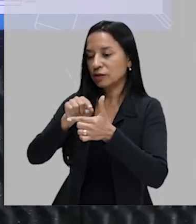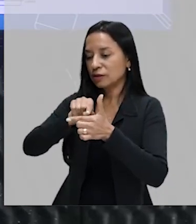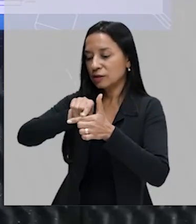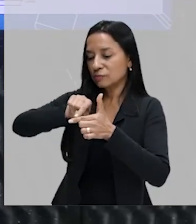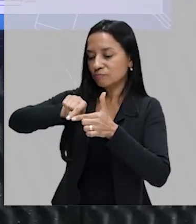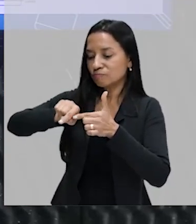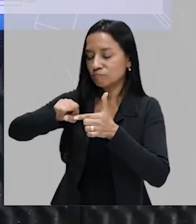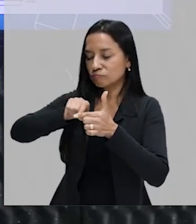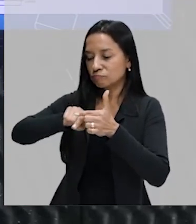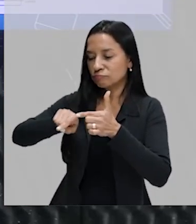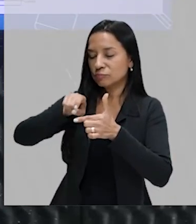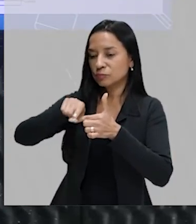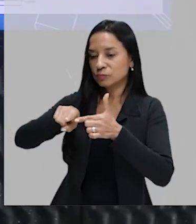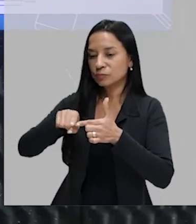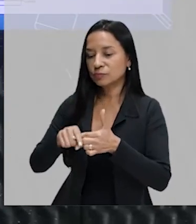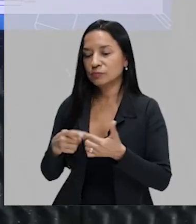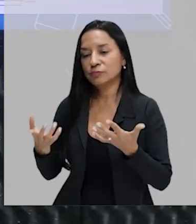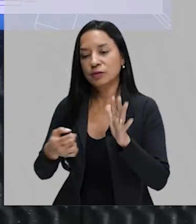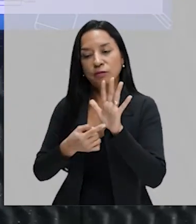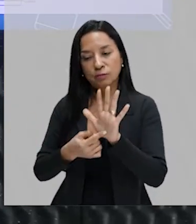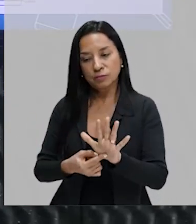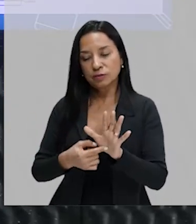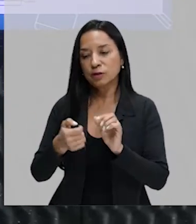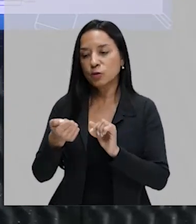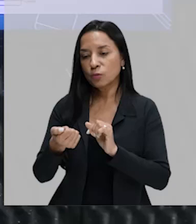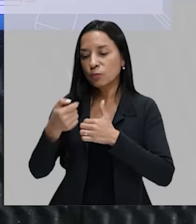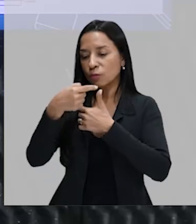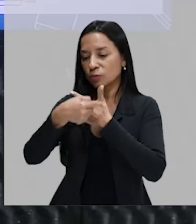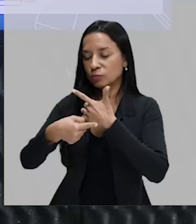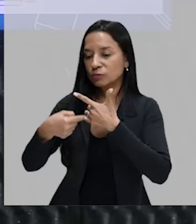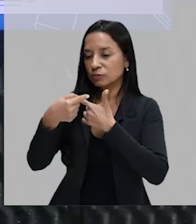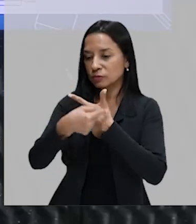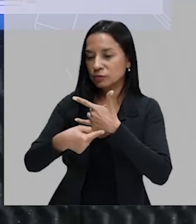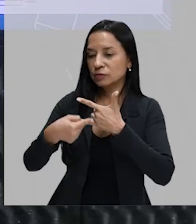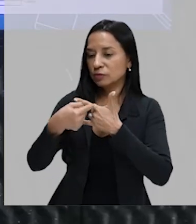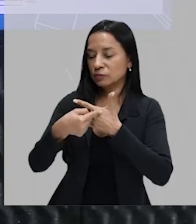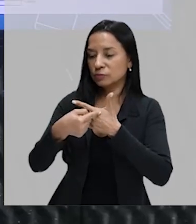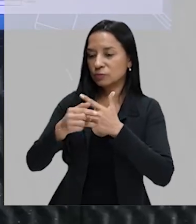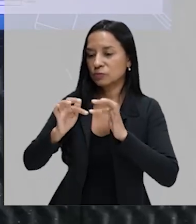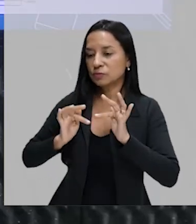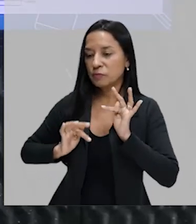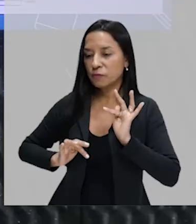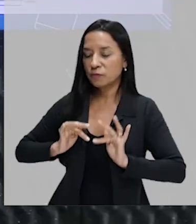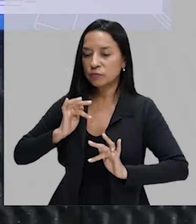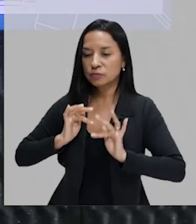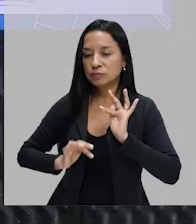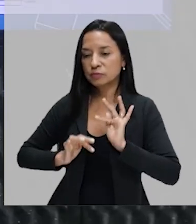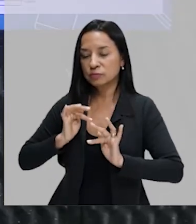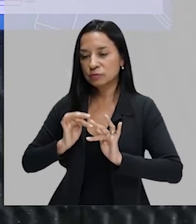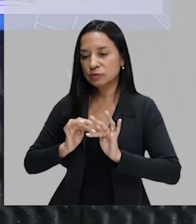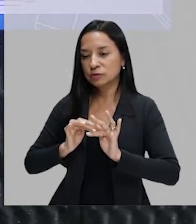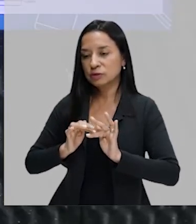de ejaculação. Então, eu apresentei um pouco da anatomia, da fisiologia do sistema reprodutor masculino.